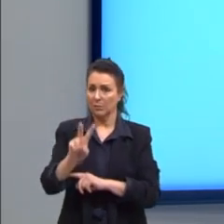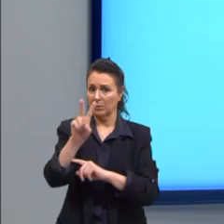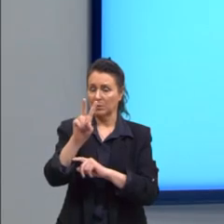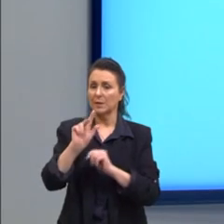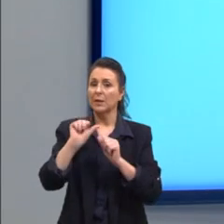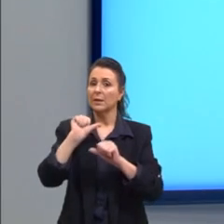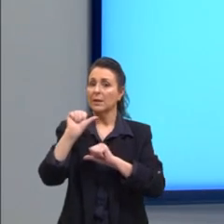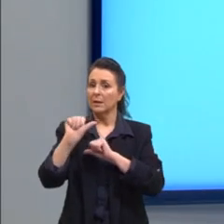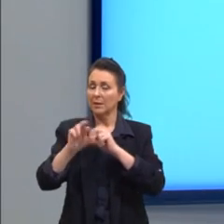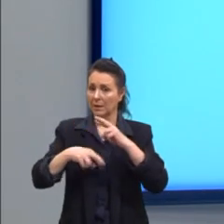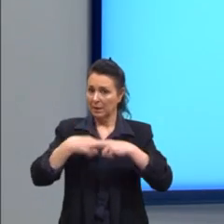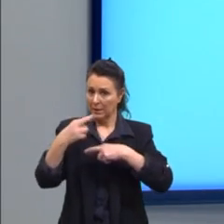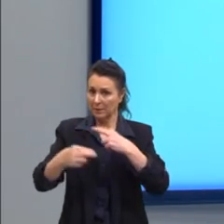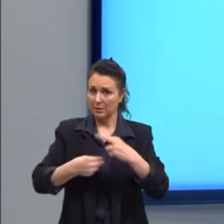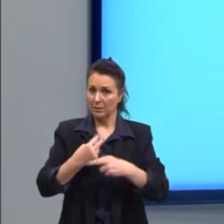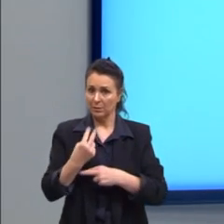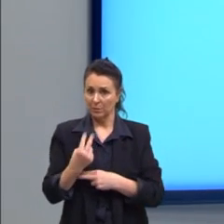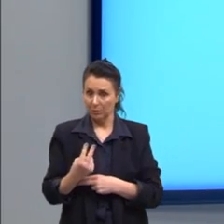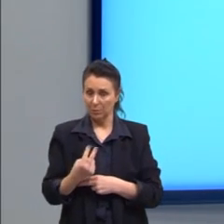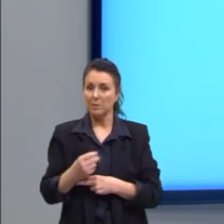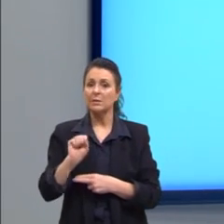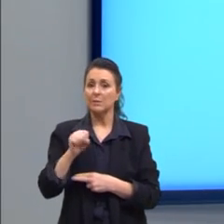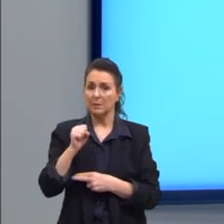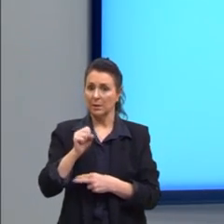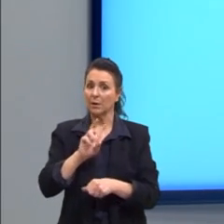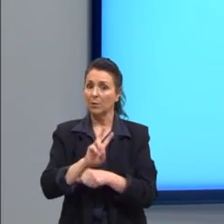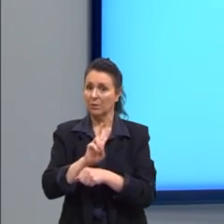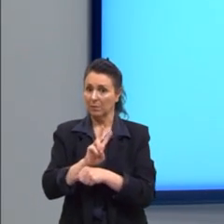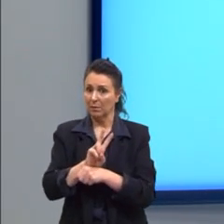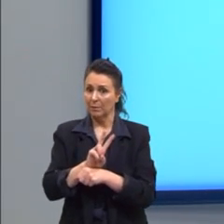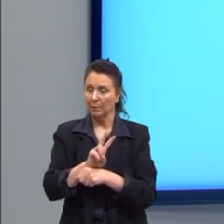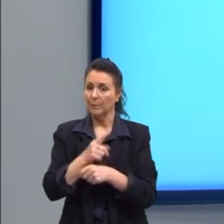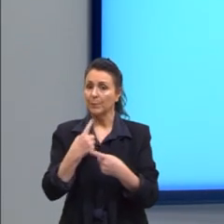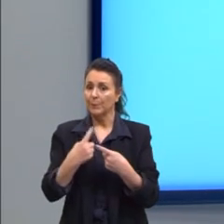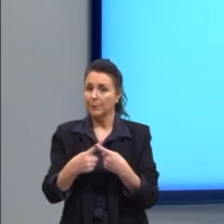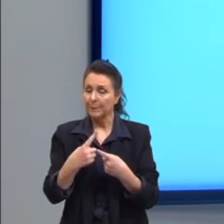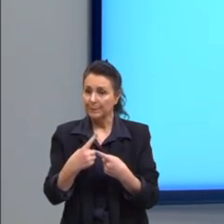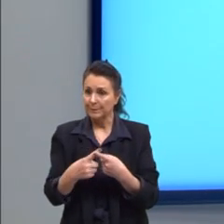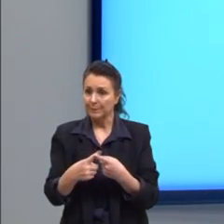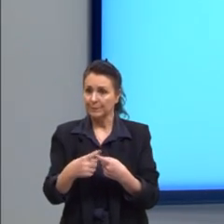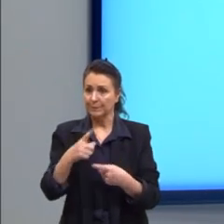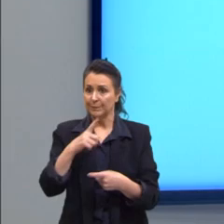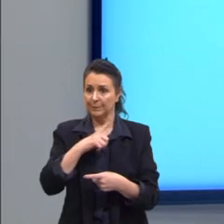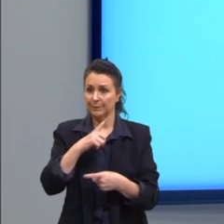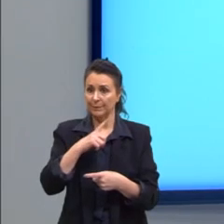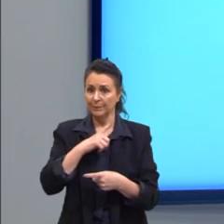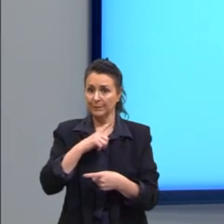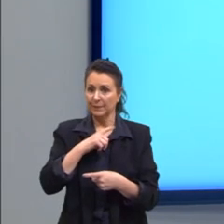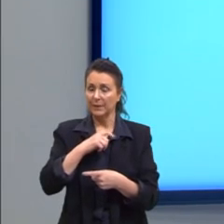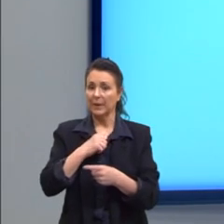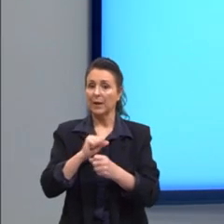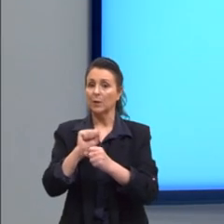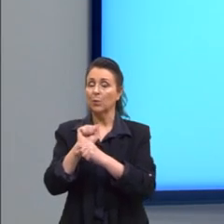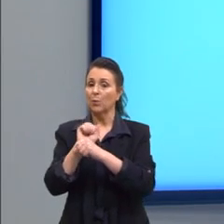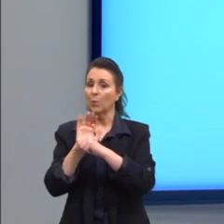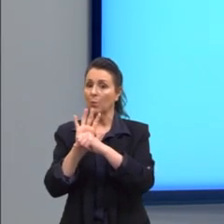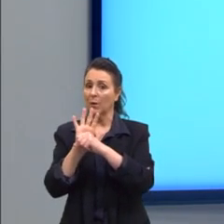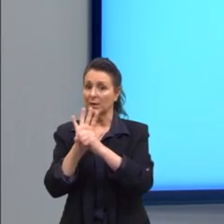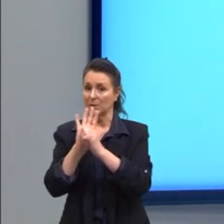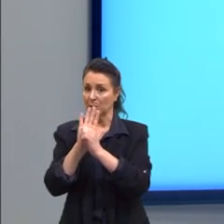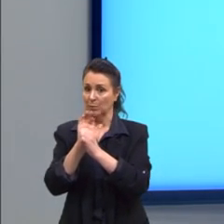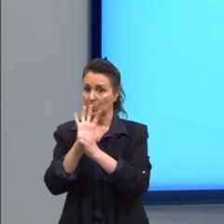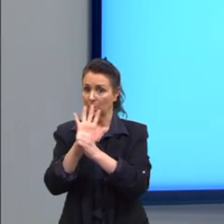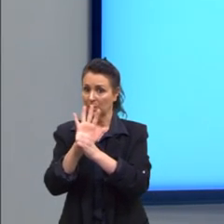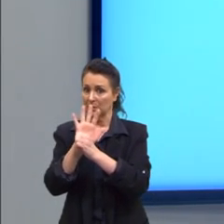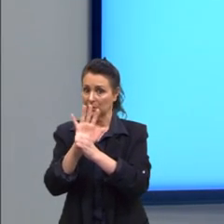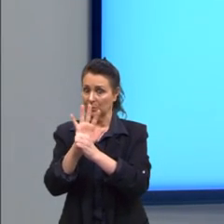EA reação dois e aí sim ou não tem que cuidar essa aqui eu tenho aqui o meu ácido né nos